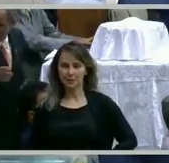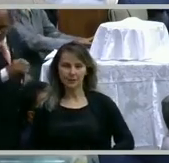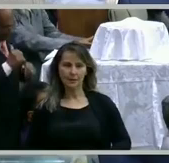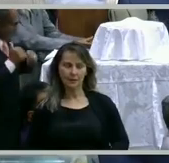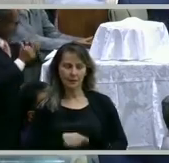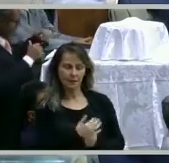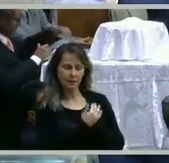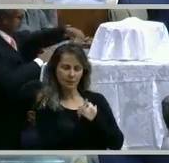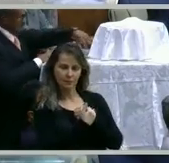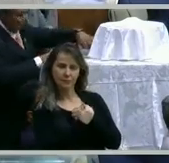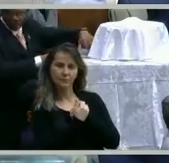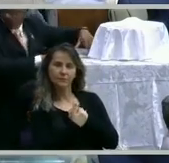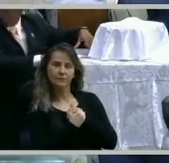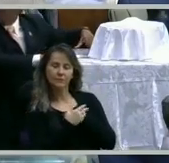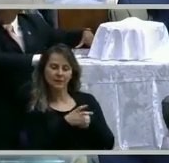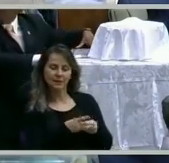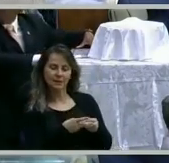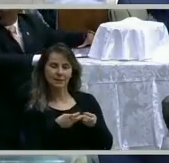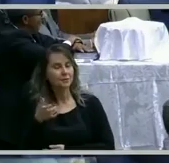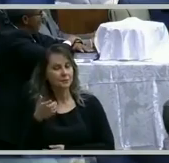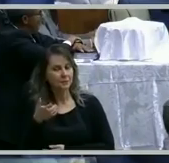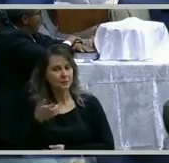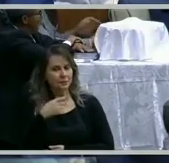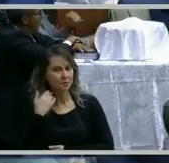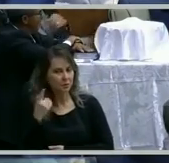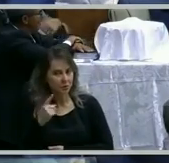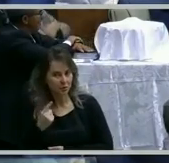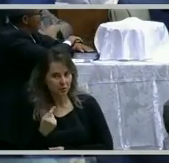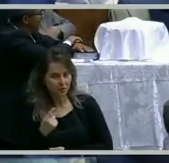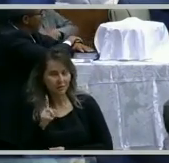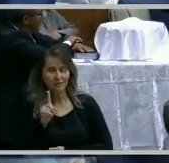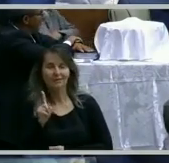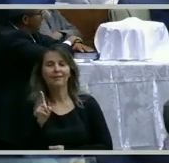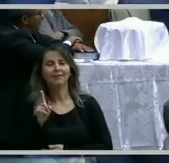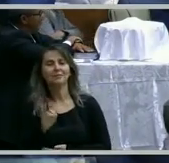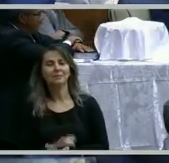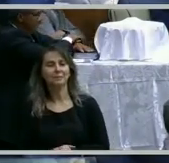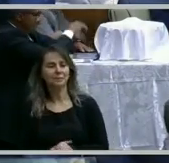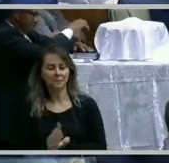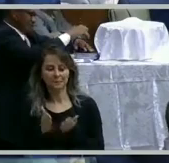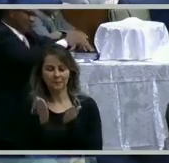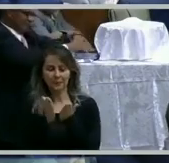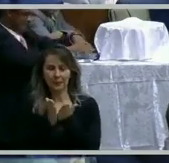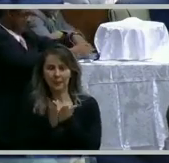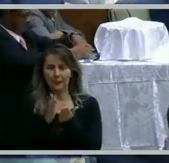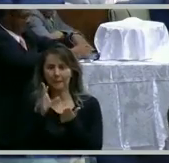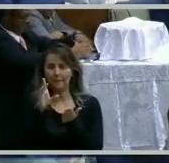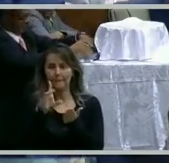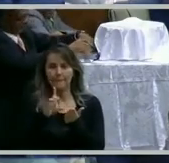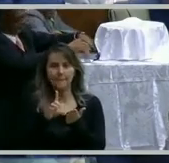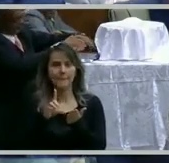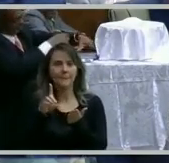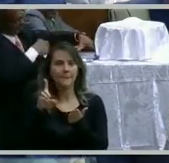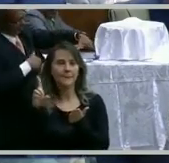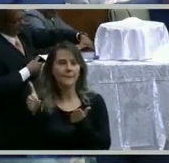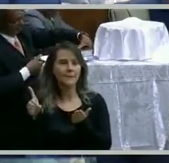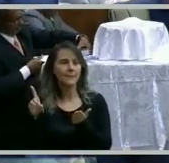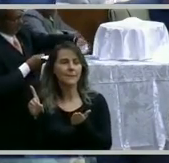temos percebido, o respeito. Queridos, abramos nossas Bíblias